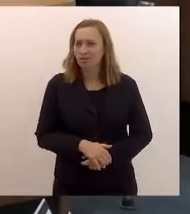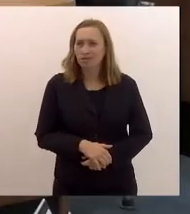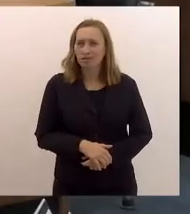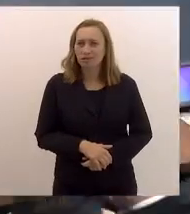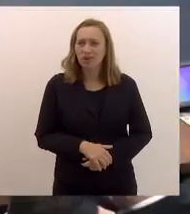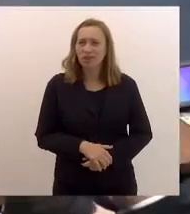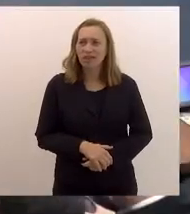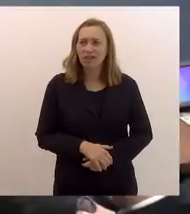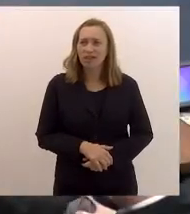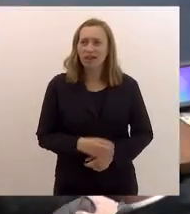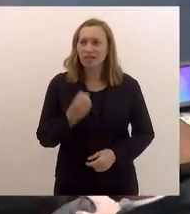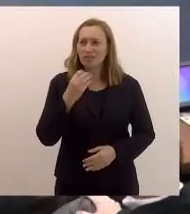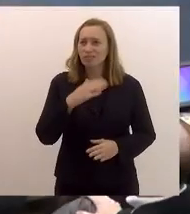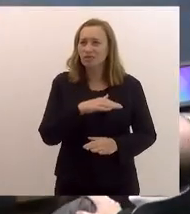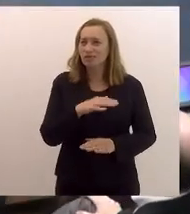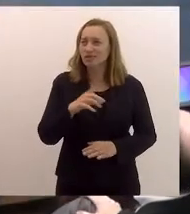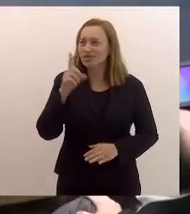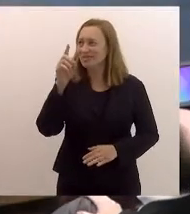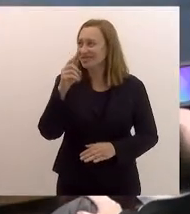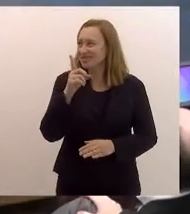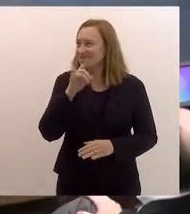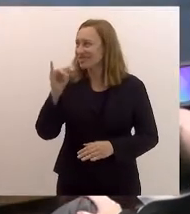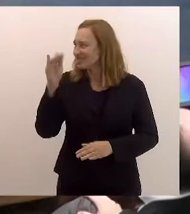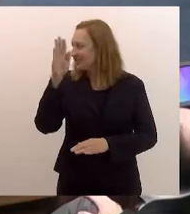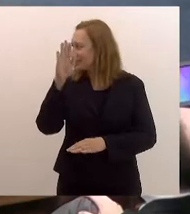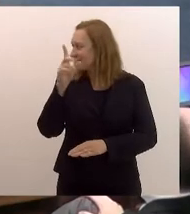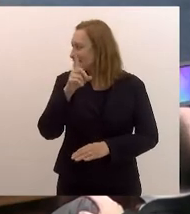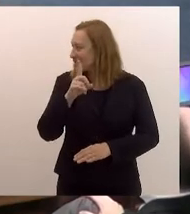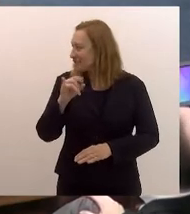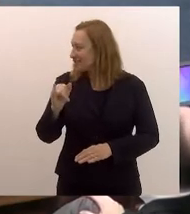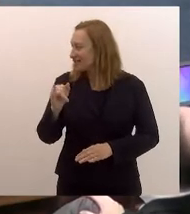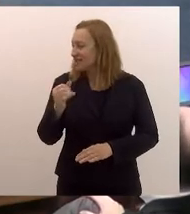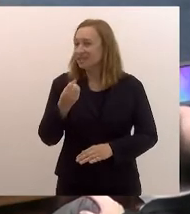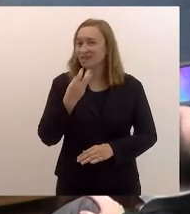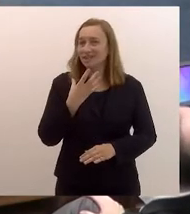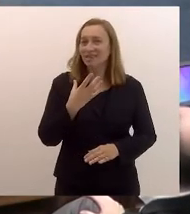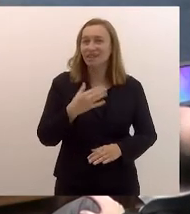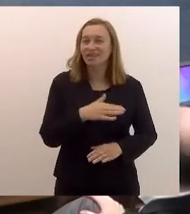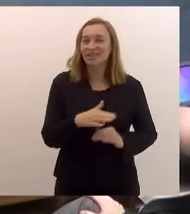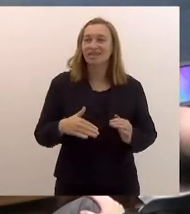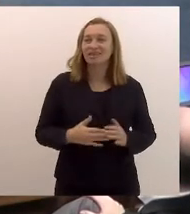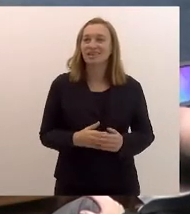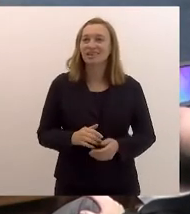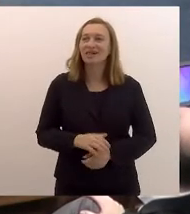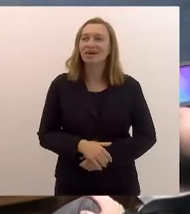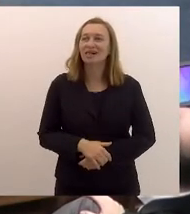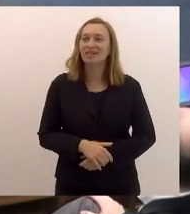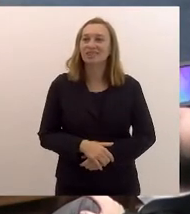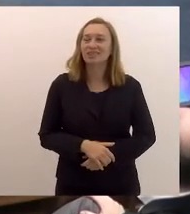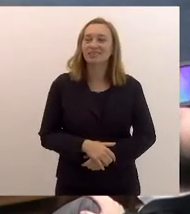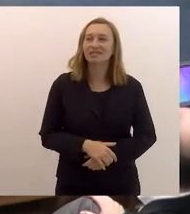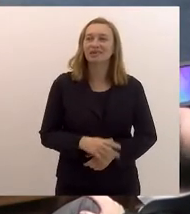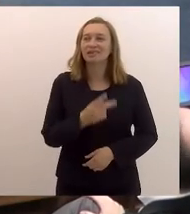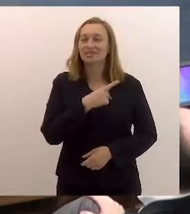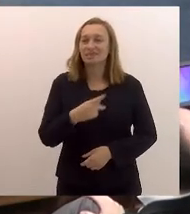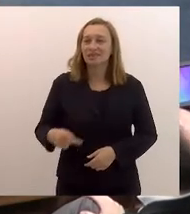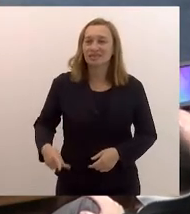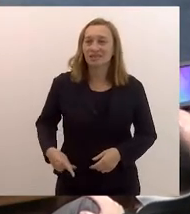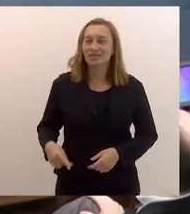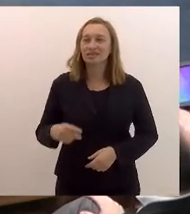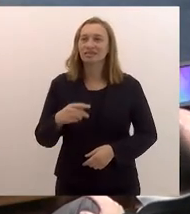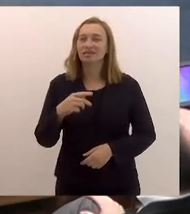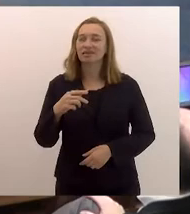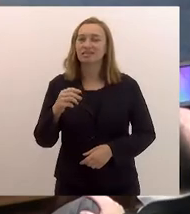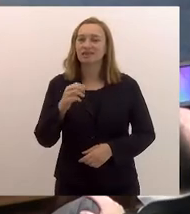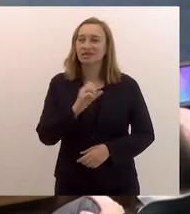todos e todas e eu queria inicialmente saudar o presidente André Ceciliano pela sua iniciativa de